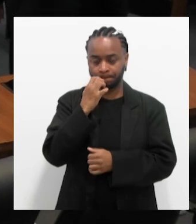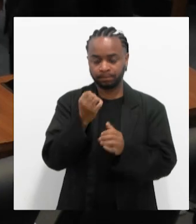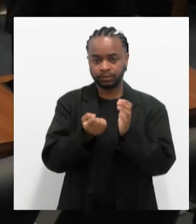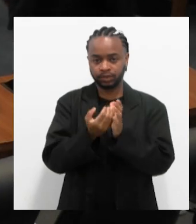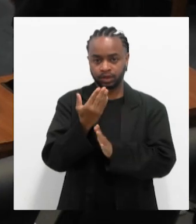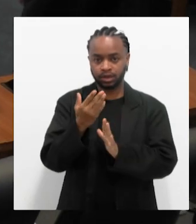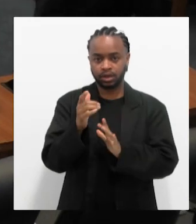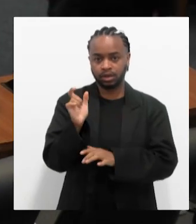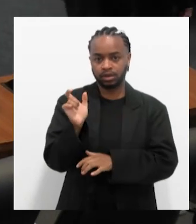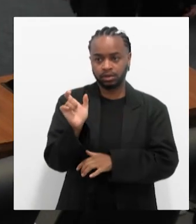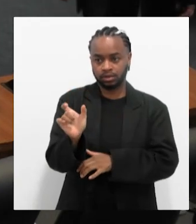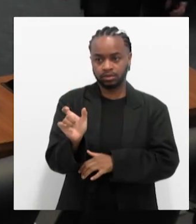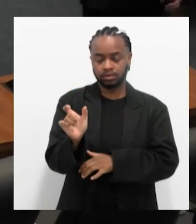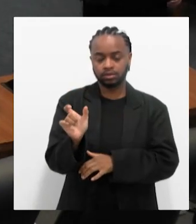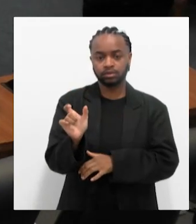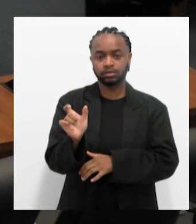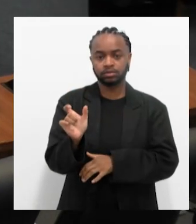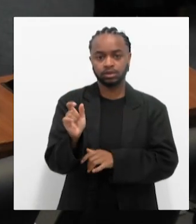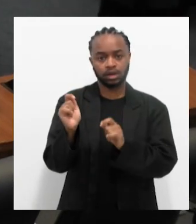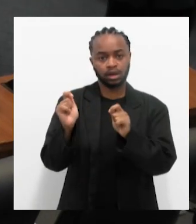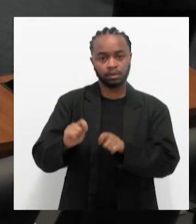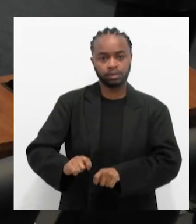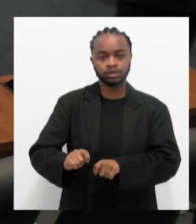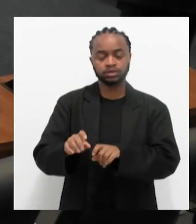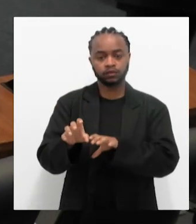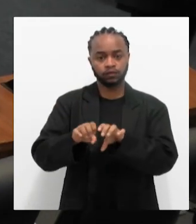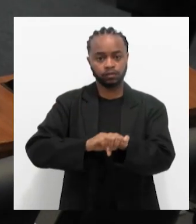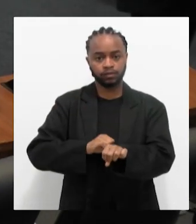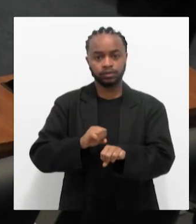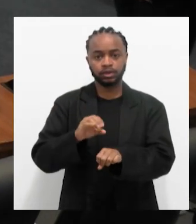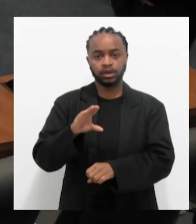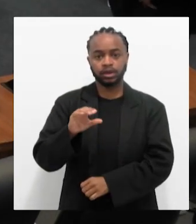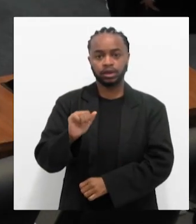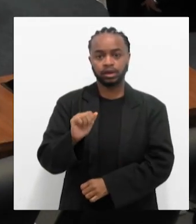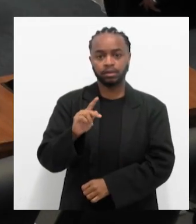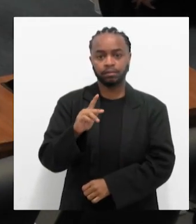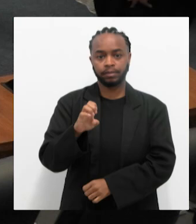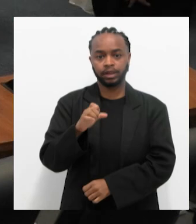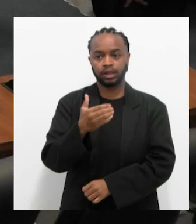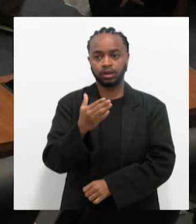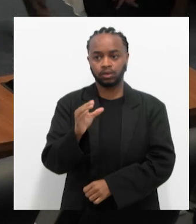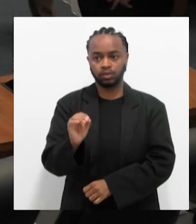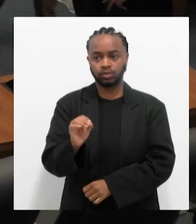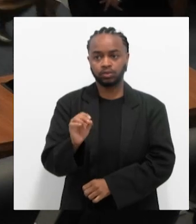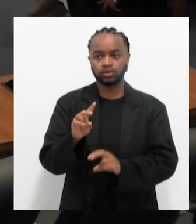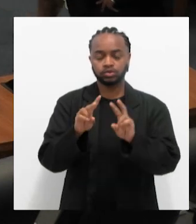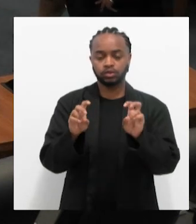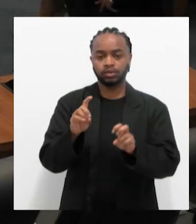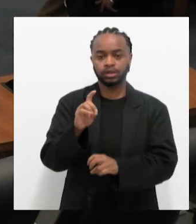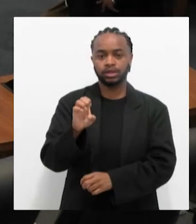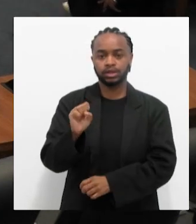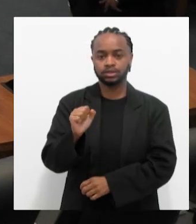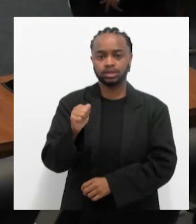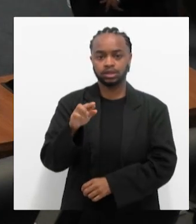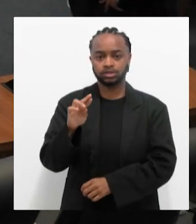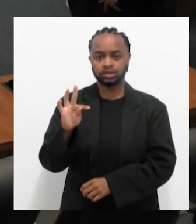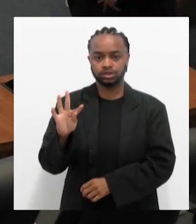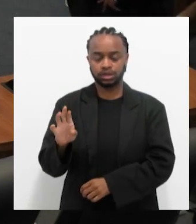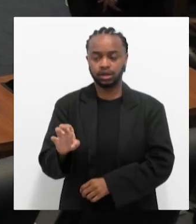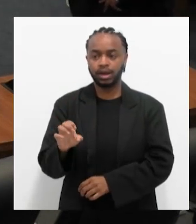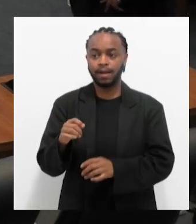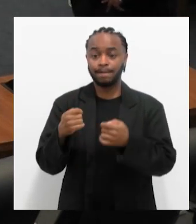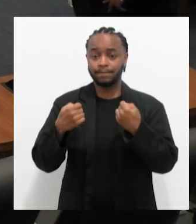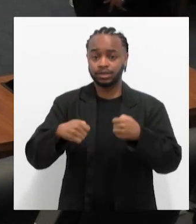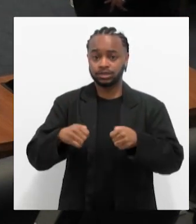esse termo e essa capacitação de capelão em desastre. O capelão em desastre, ele precisa ter, a